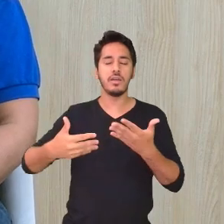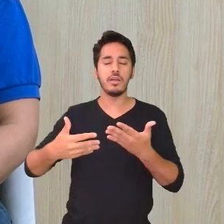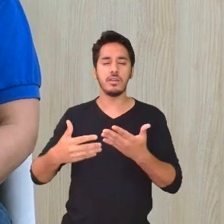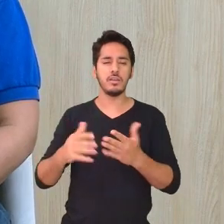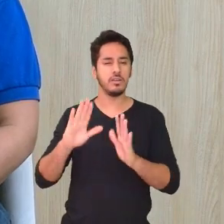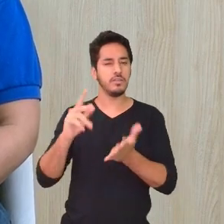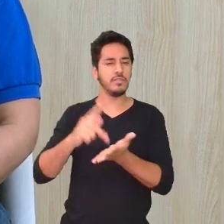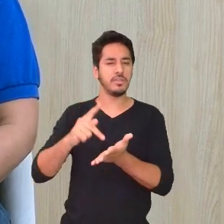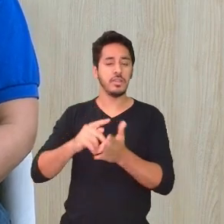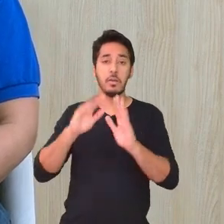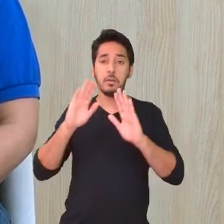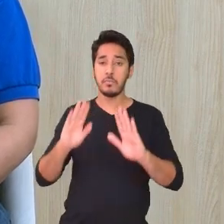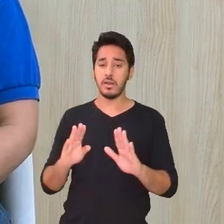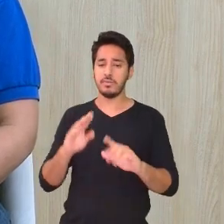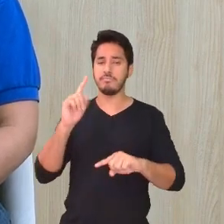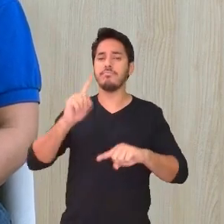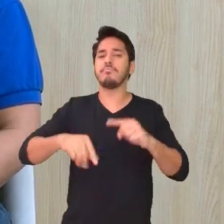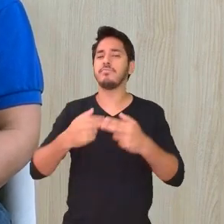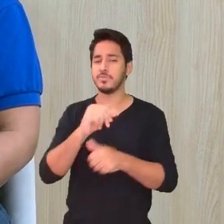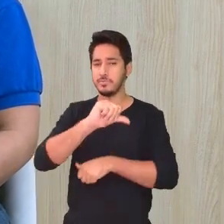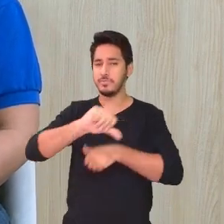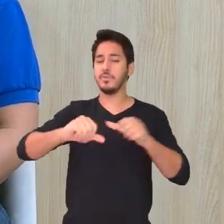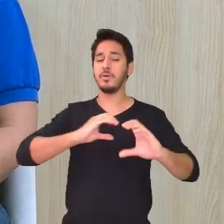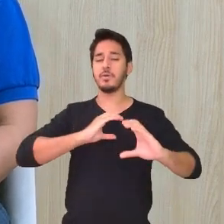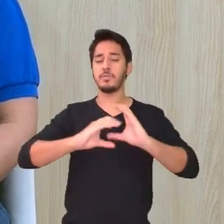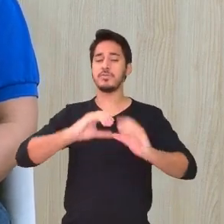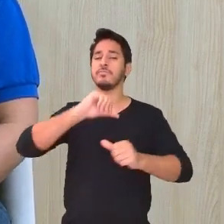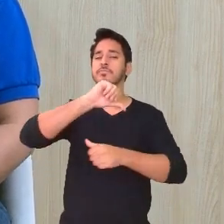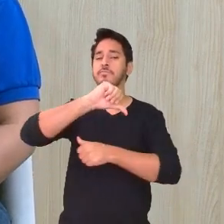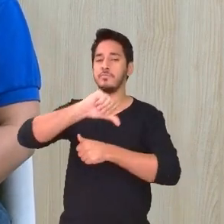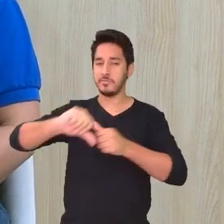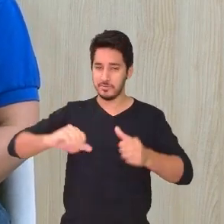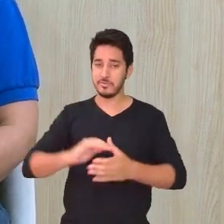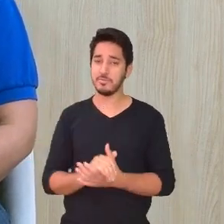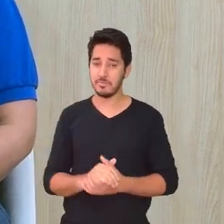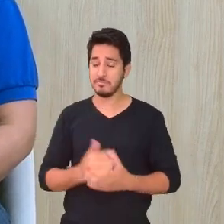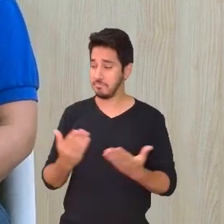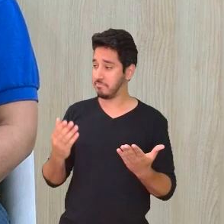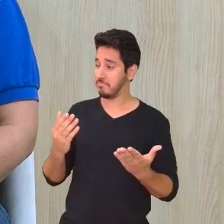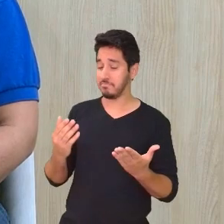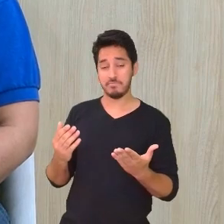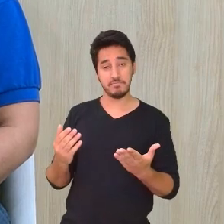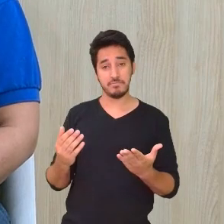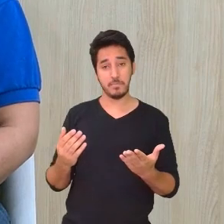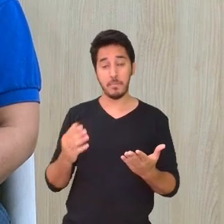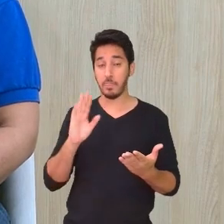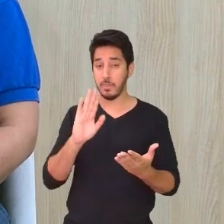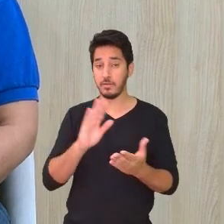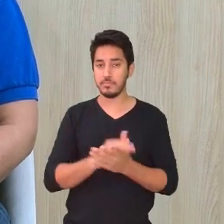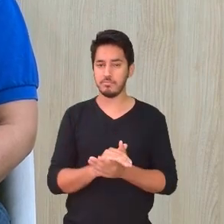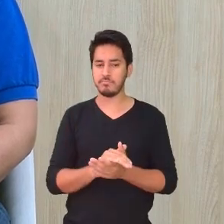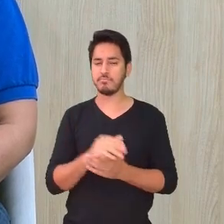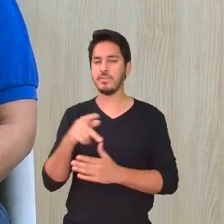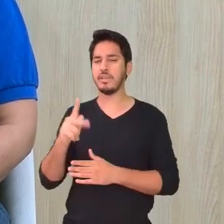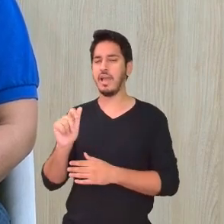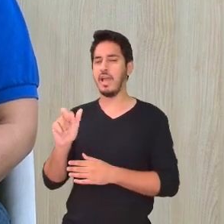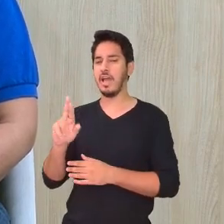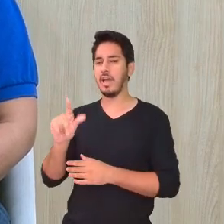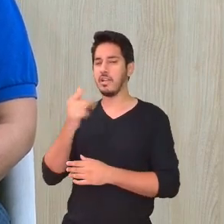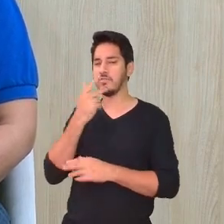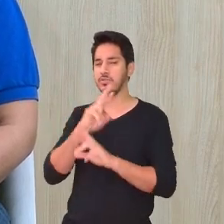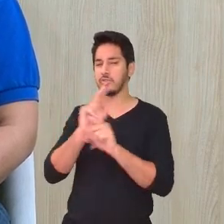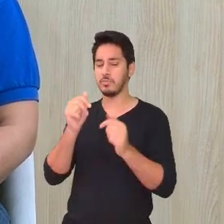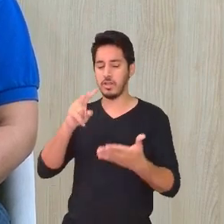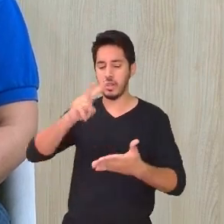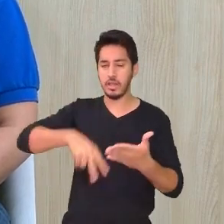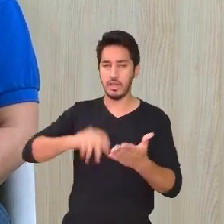as coisas mudaram, não foi, Tiago? A comunicação mudou? Exatamente, né? Então, essa parte que a professora Carla inicia falando de ler e escrever, né? A